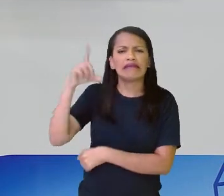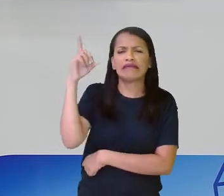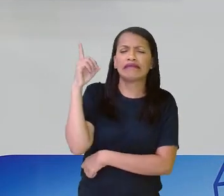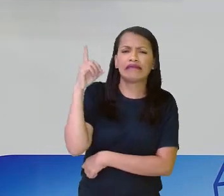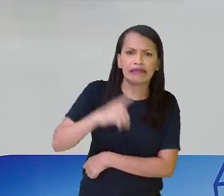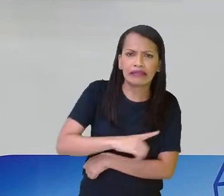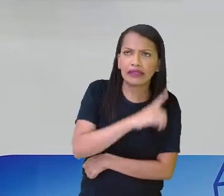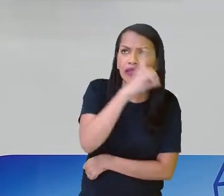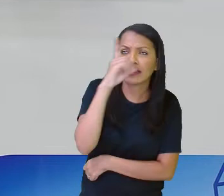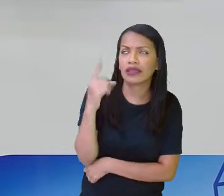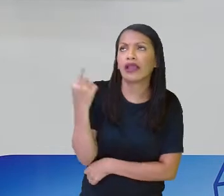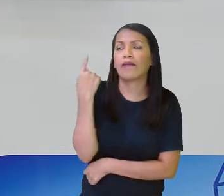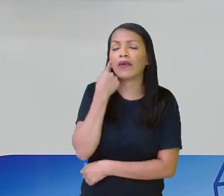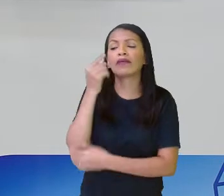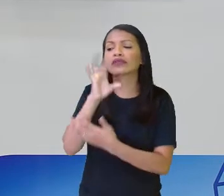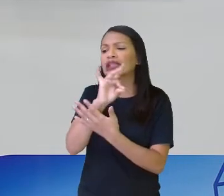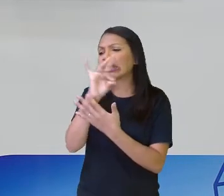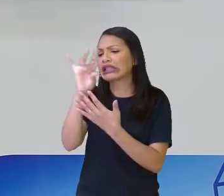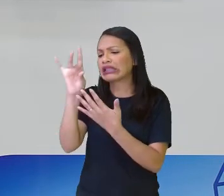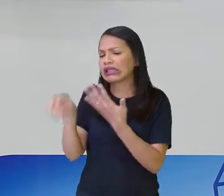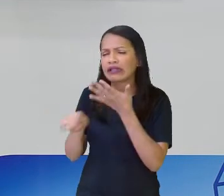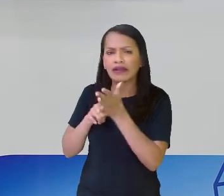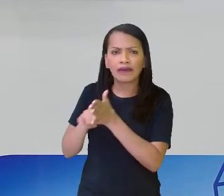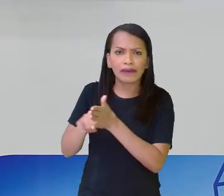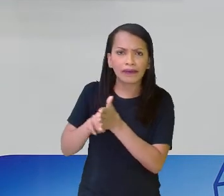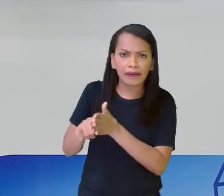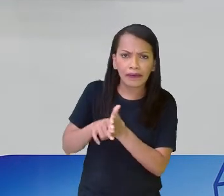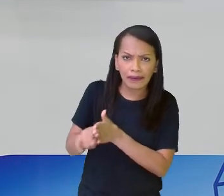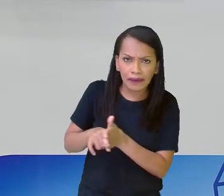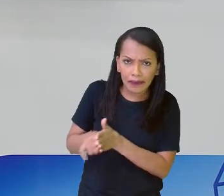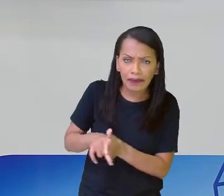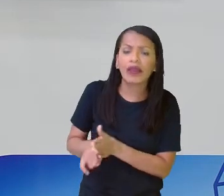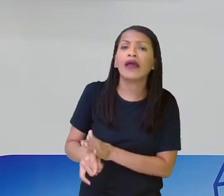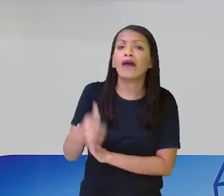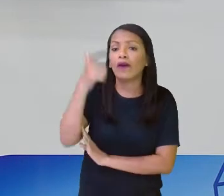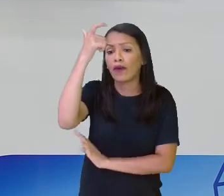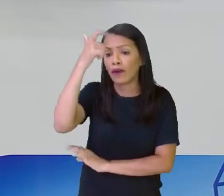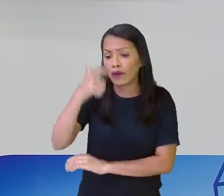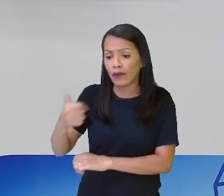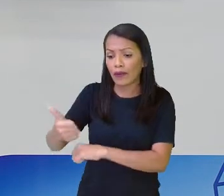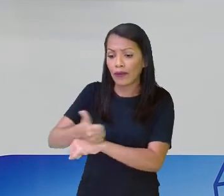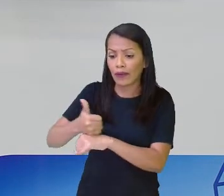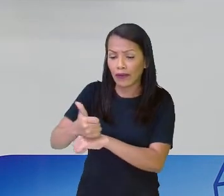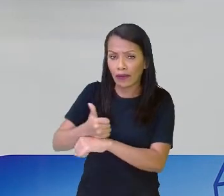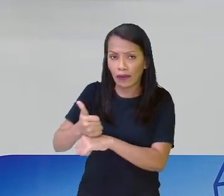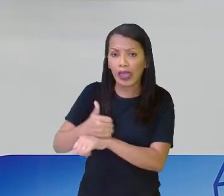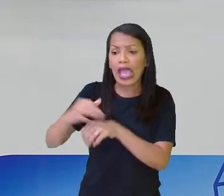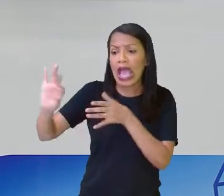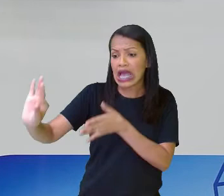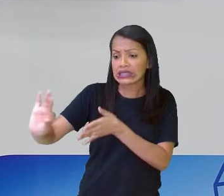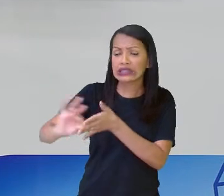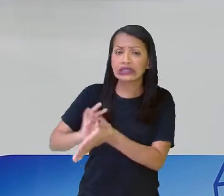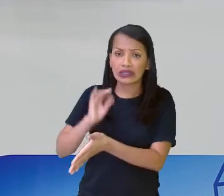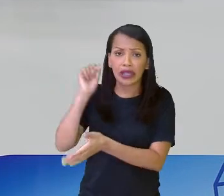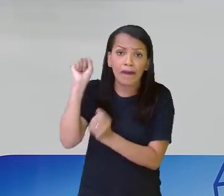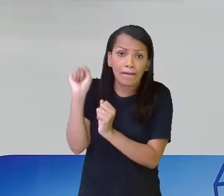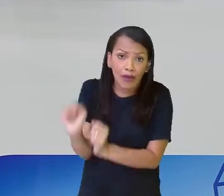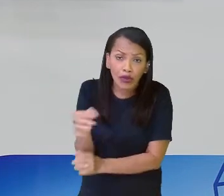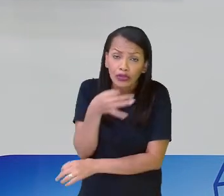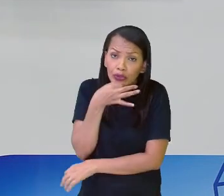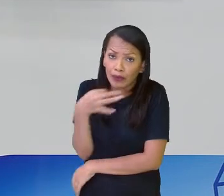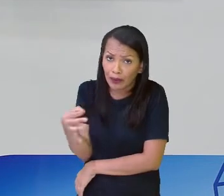serão averiguados os fatos, o jornalista assina a reportagem e ele pode sim expressar ali a sua opinião.